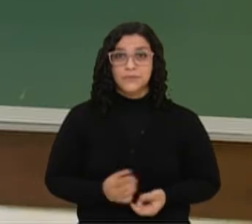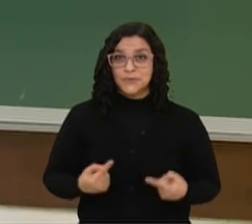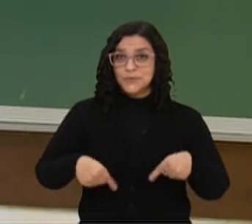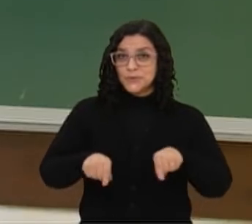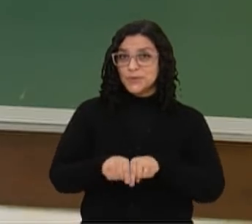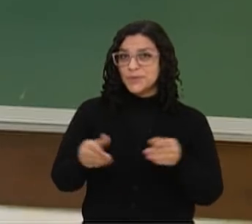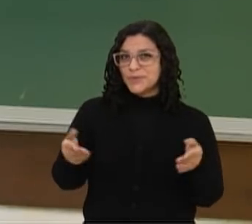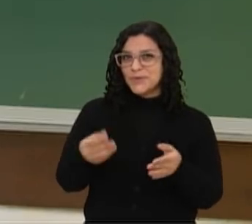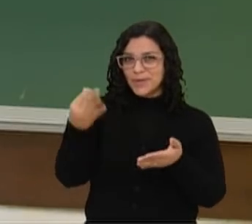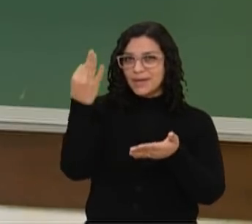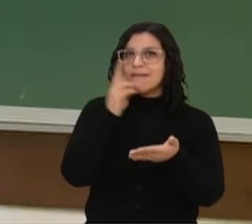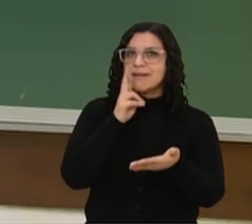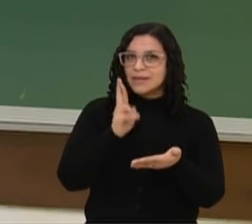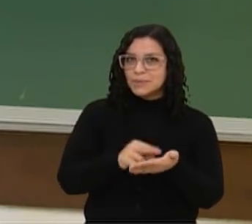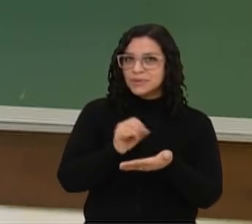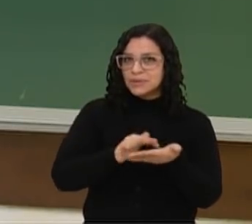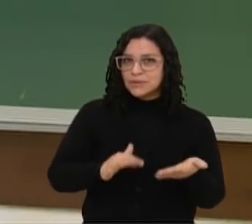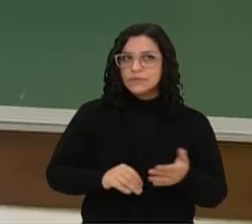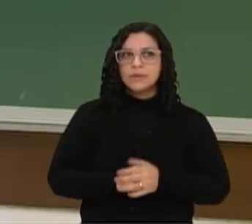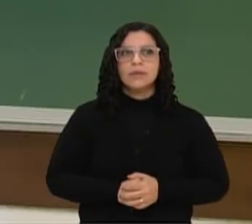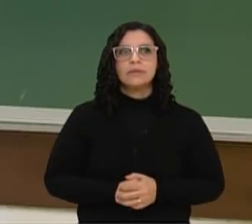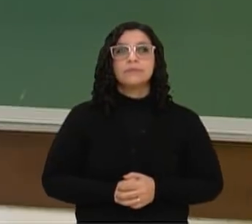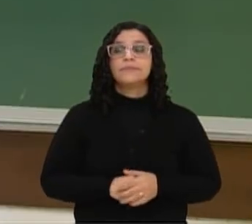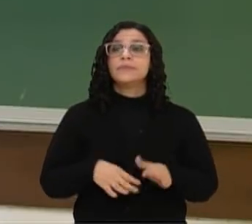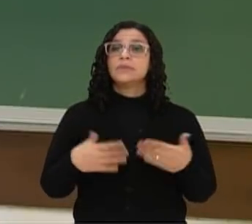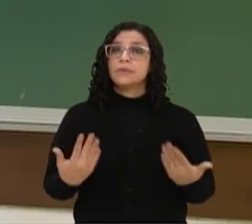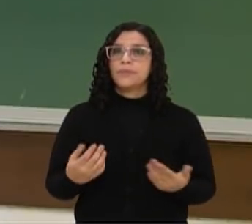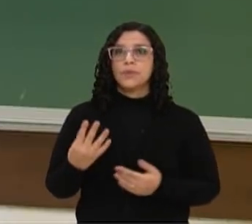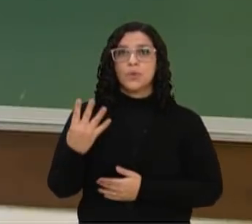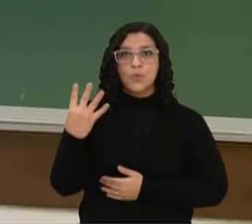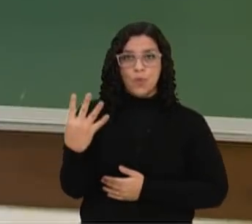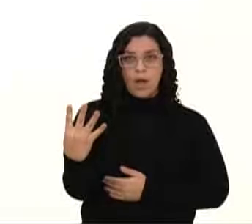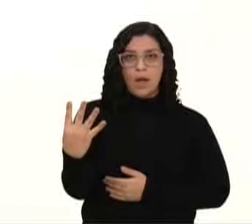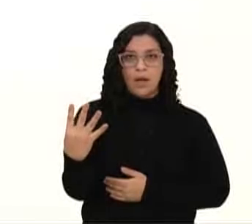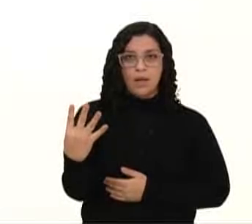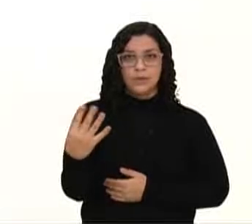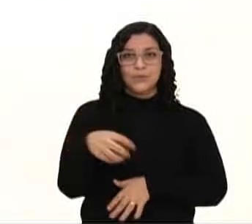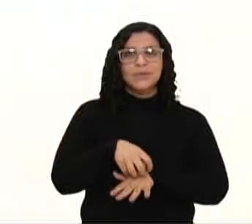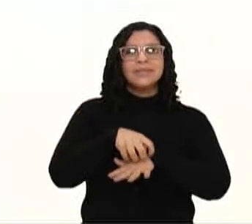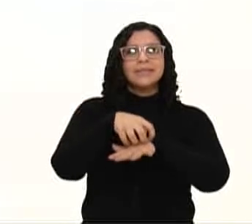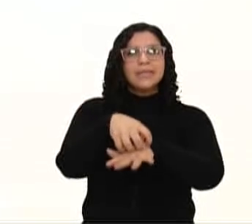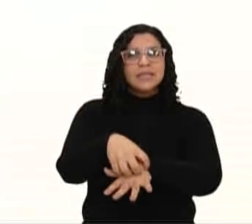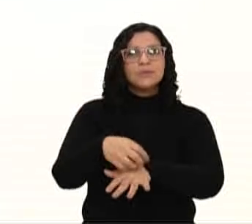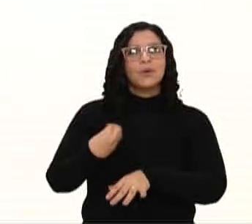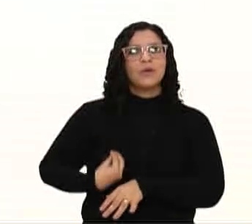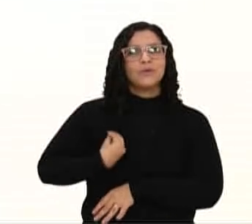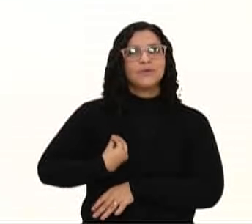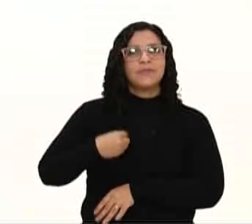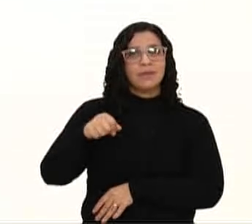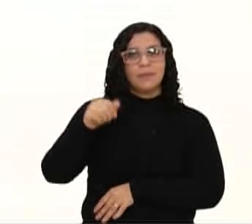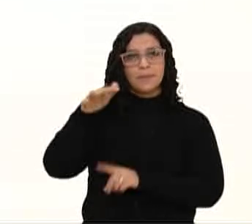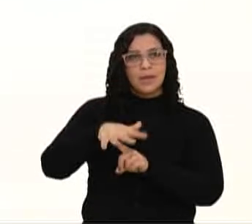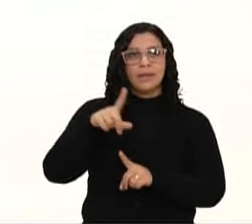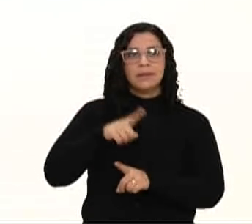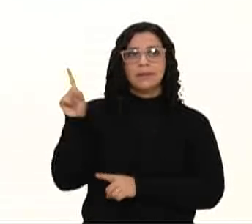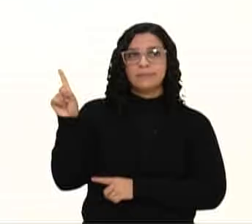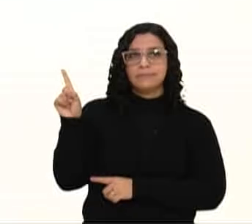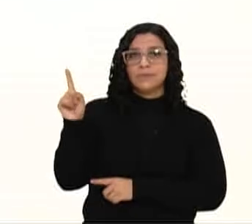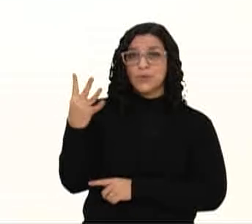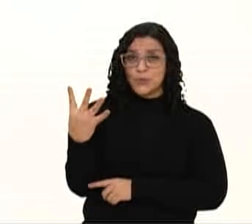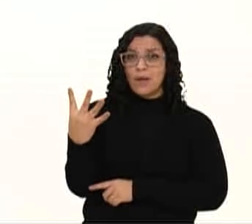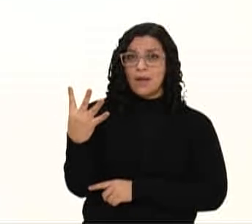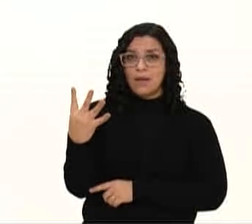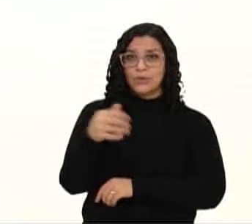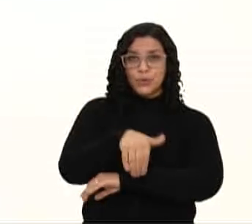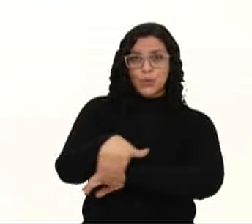Voltamos então ali com a correção dos exercícios, né? Então, exemplos de meios de transportes presentes no nosso estado. Nós podemos citar os 4